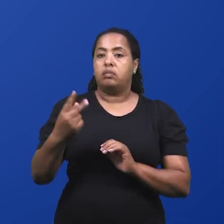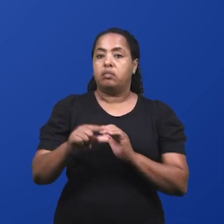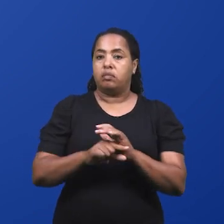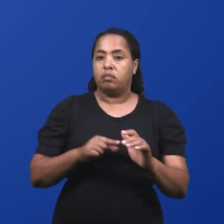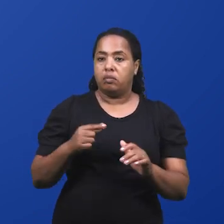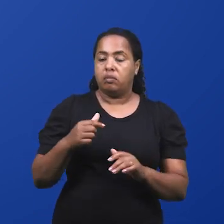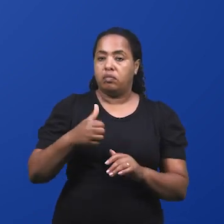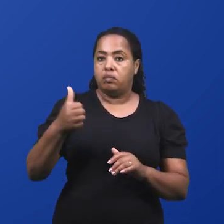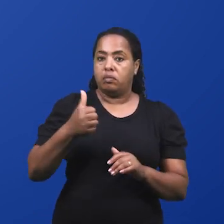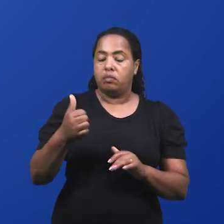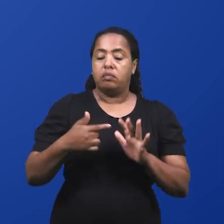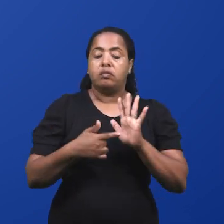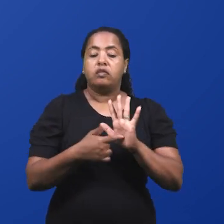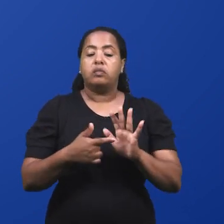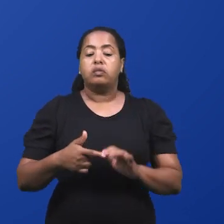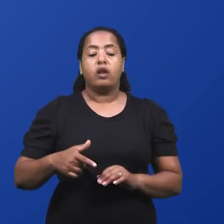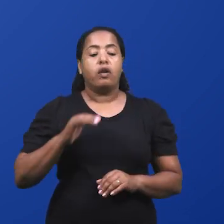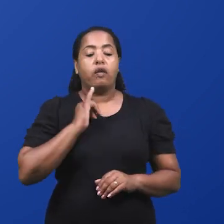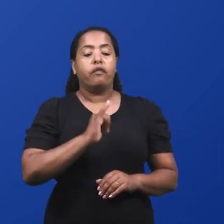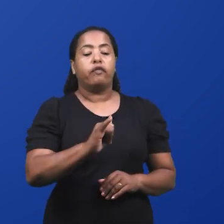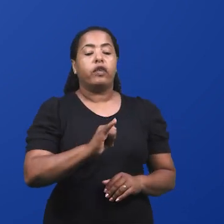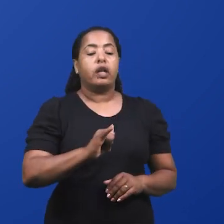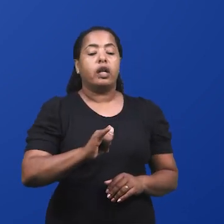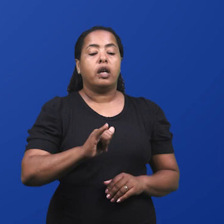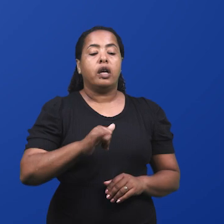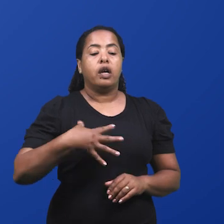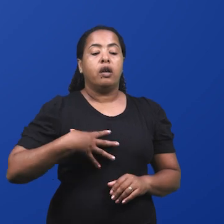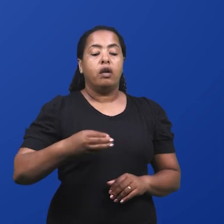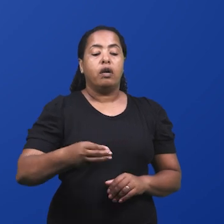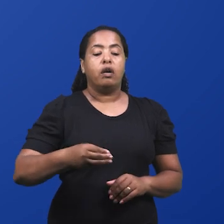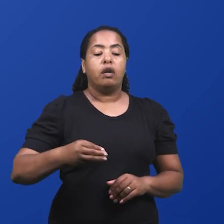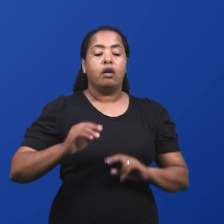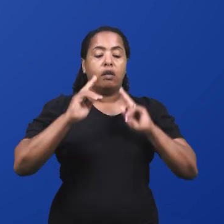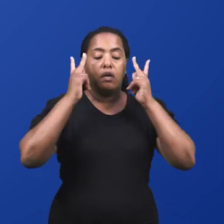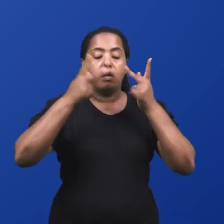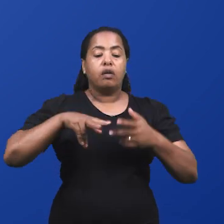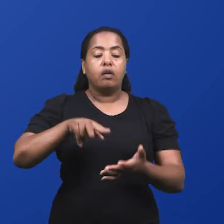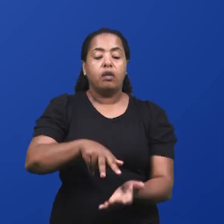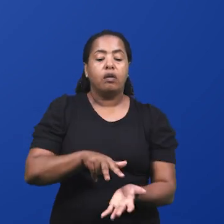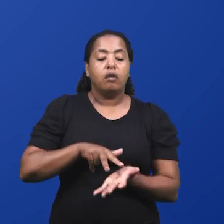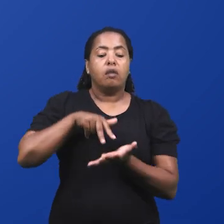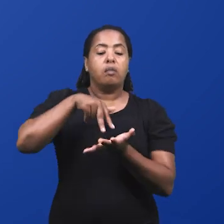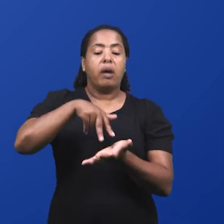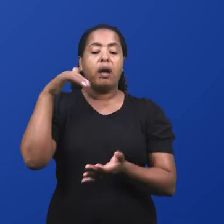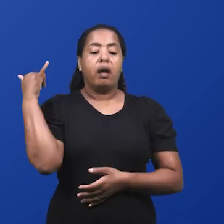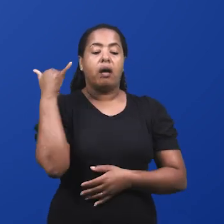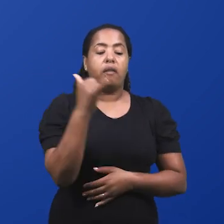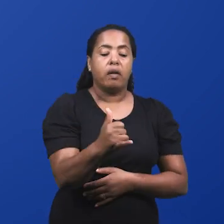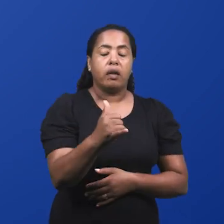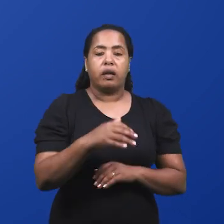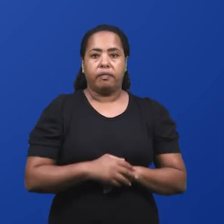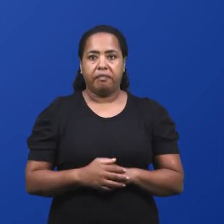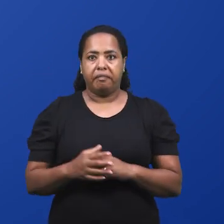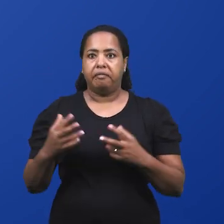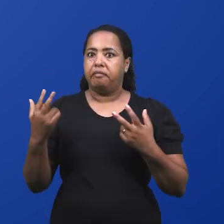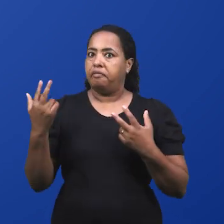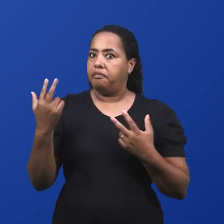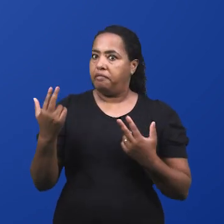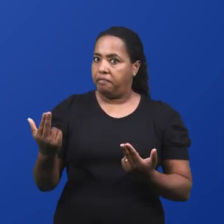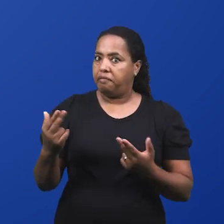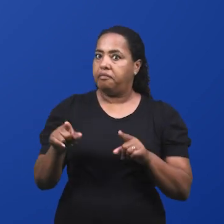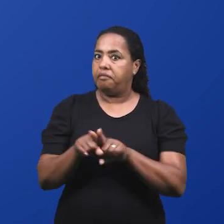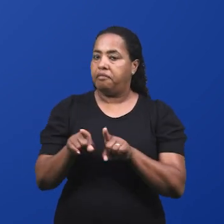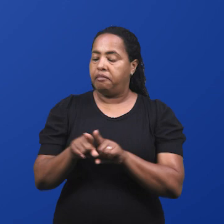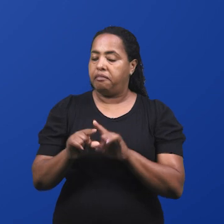Como diz em Ezequiel capítulo 2, versículo 1. E disse-me, filho do homem, põe-te em pé, e falarei